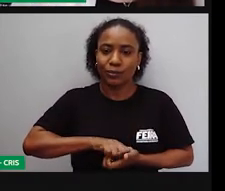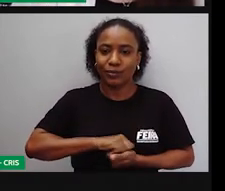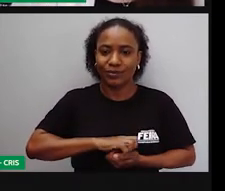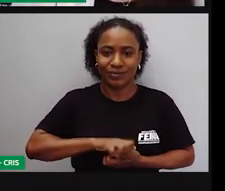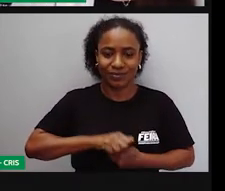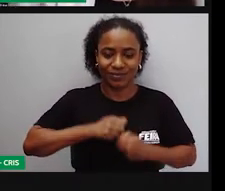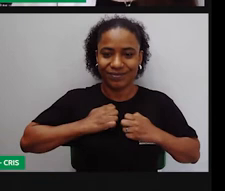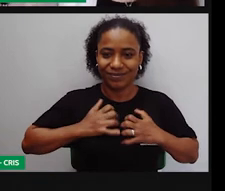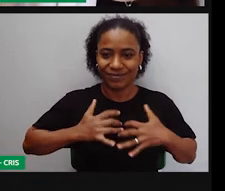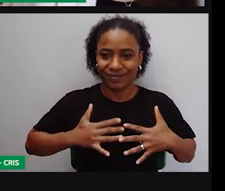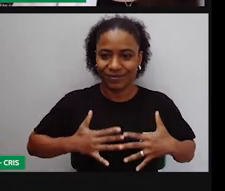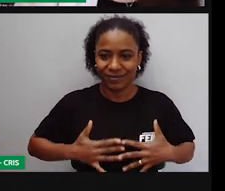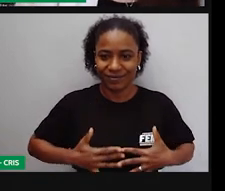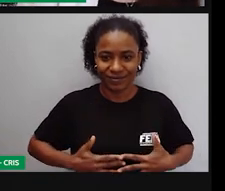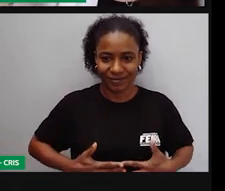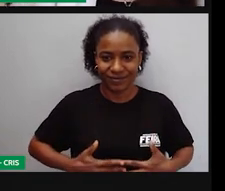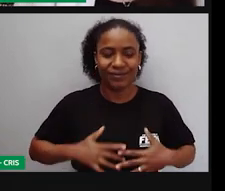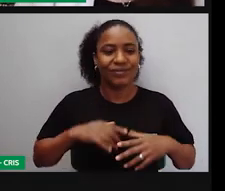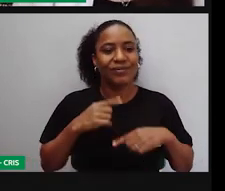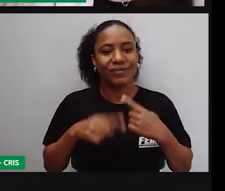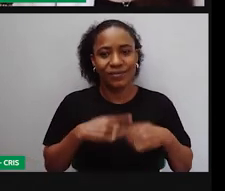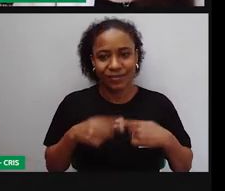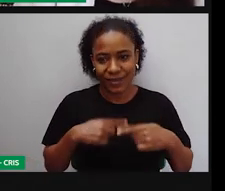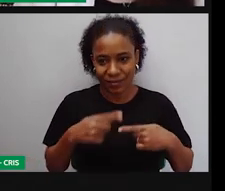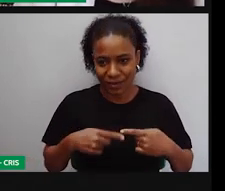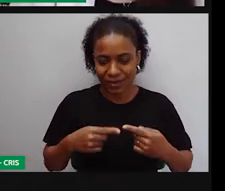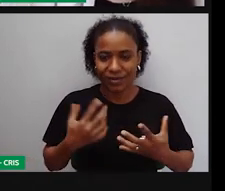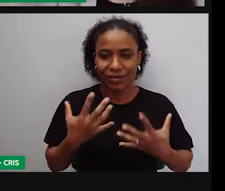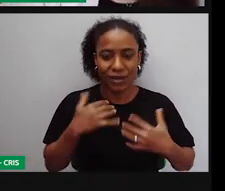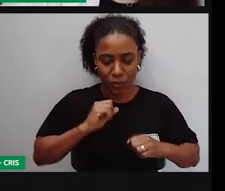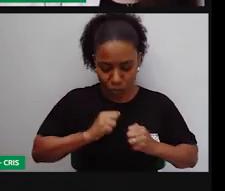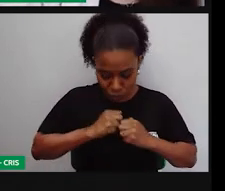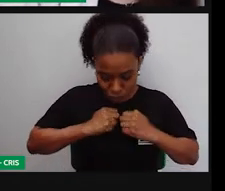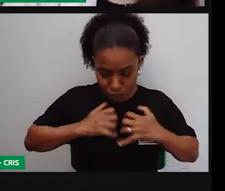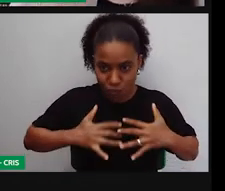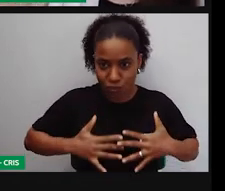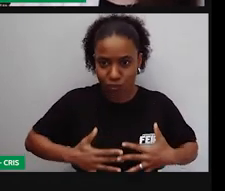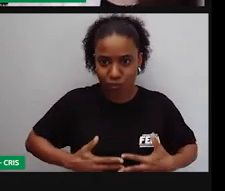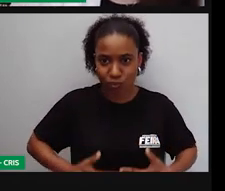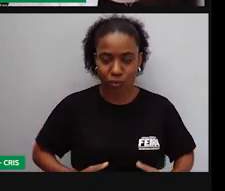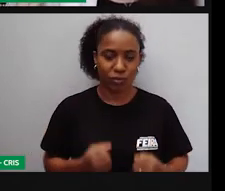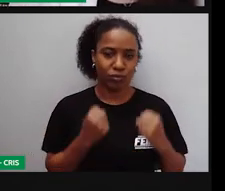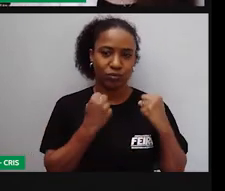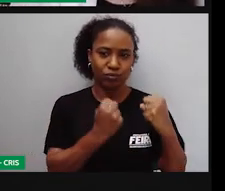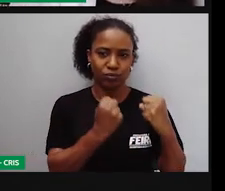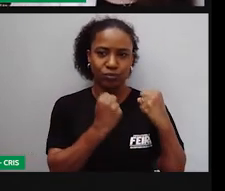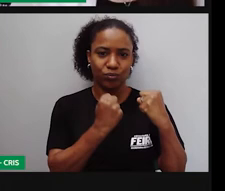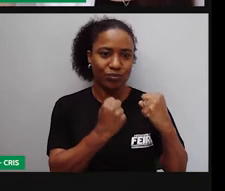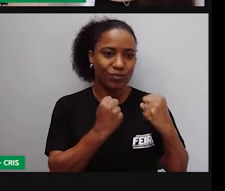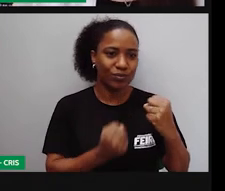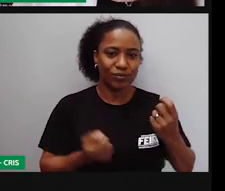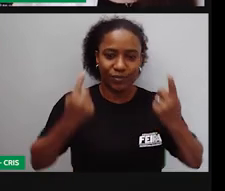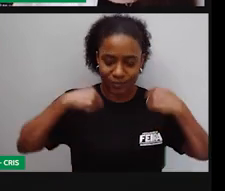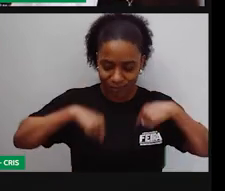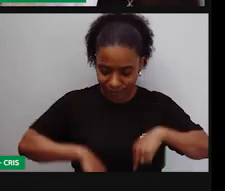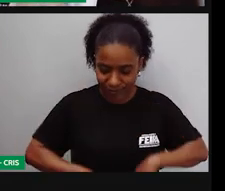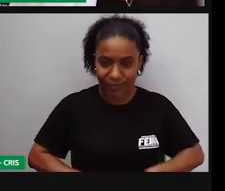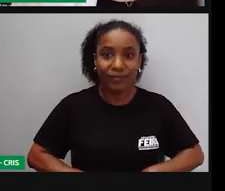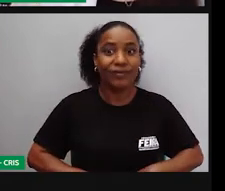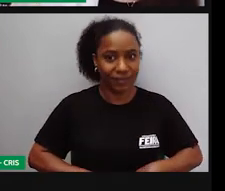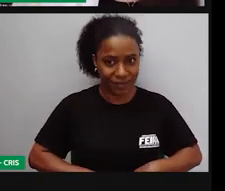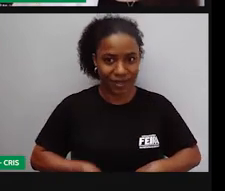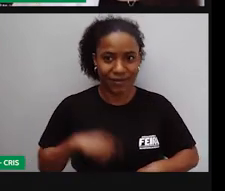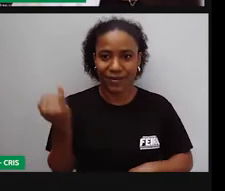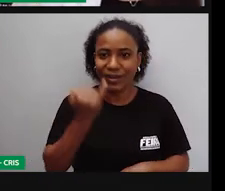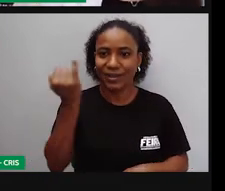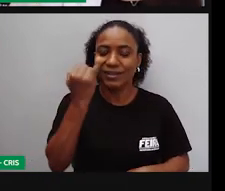simples, que depois ele vai ser utilizado pelo metabolismo em diversas funções do nosso corpo. Então, a gente precisa do